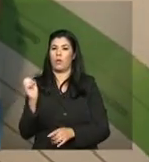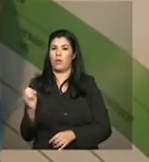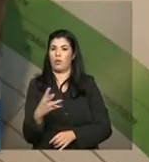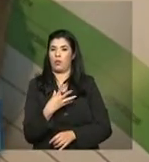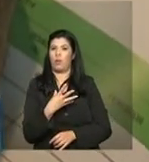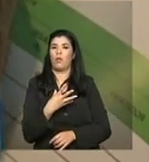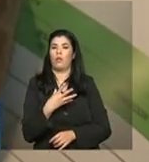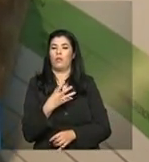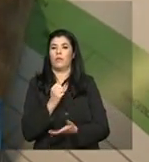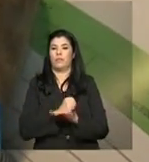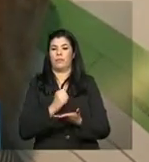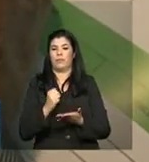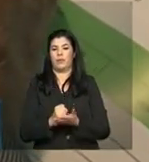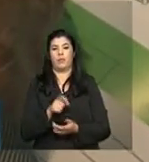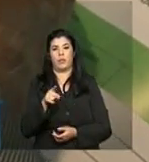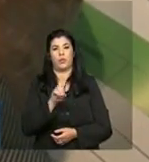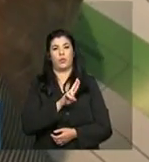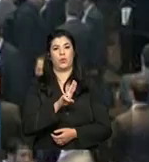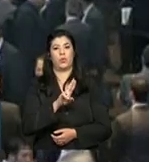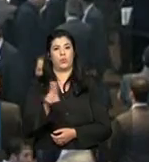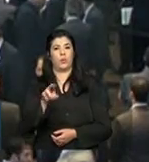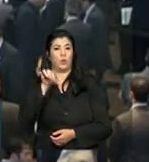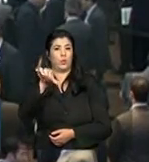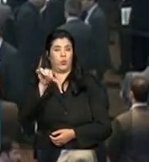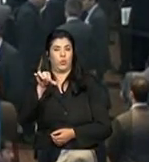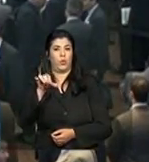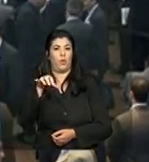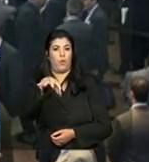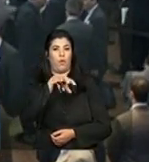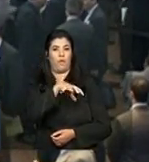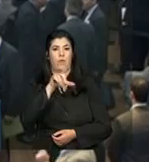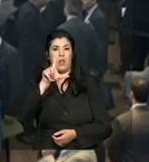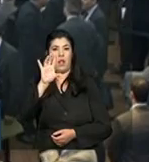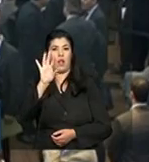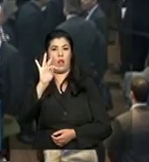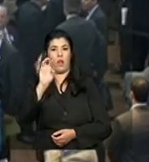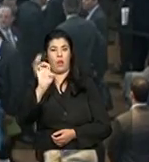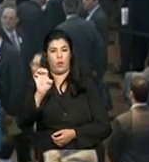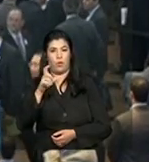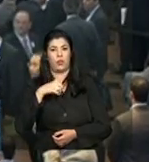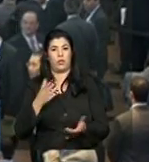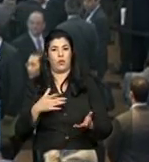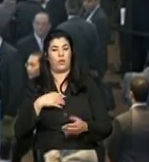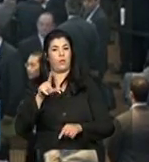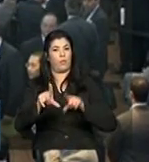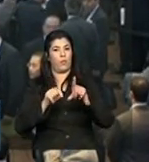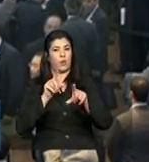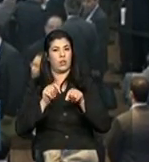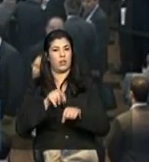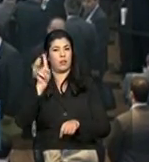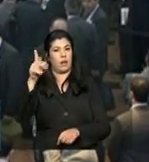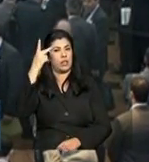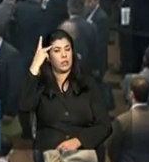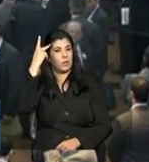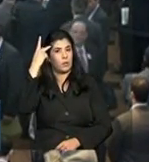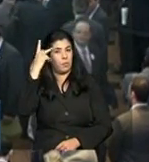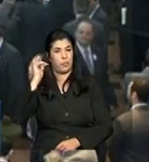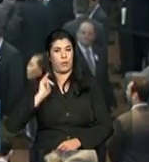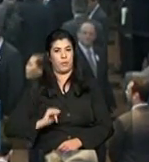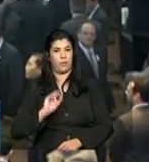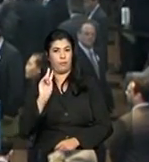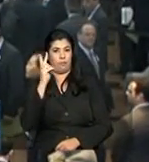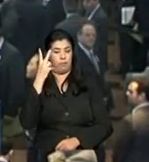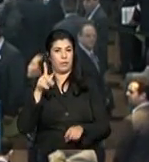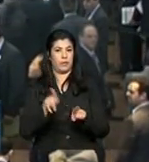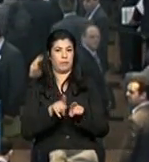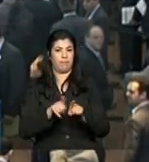instalações. Então, esses são 9 lotes que estão sendo leiloados neste momento na Bolsa de Valores de São Paulo. Um